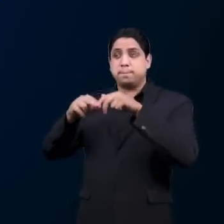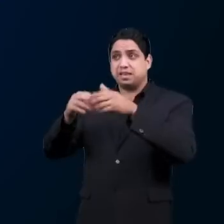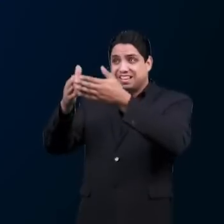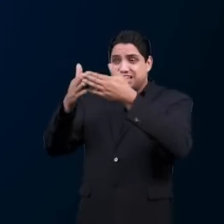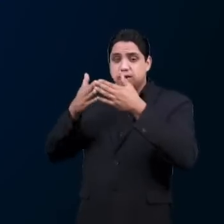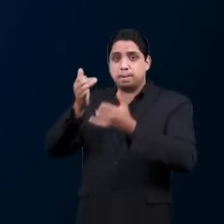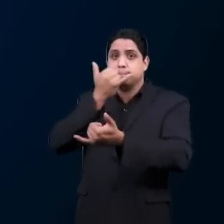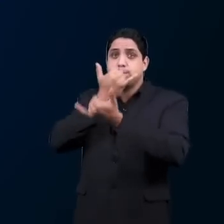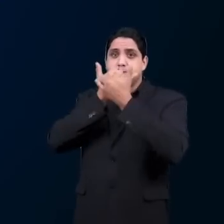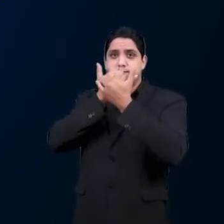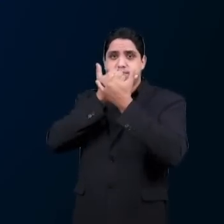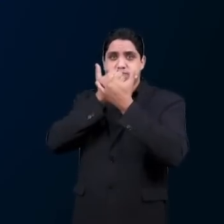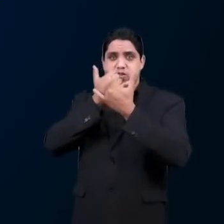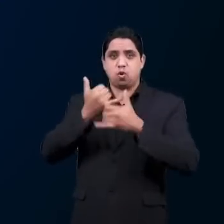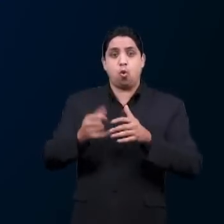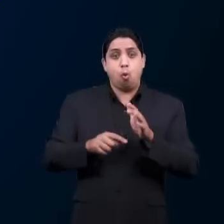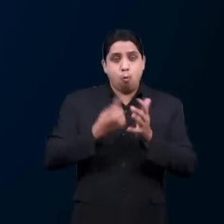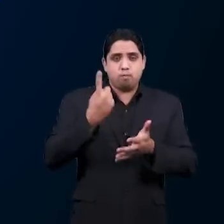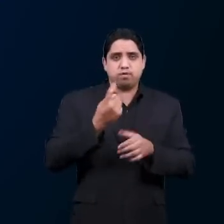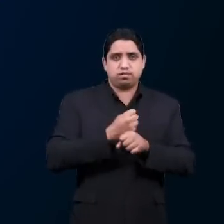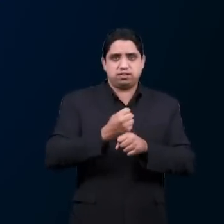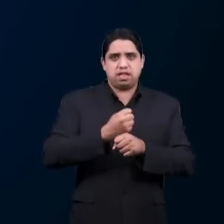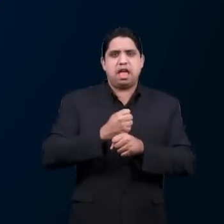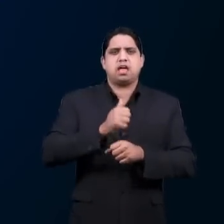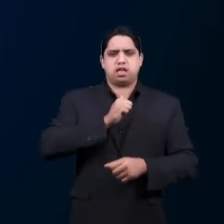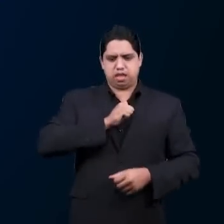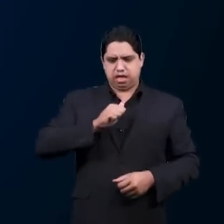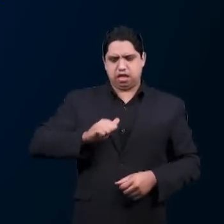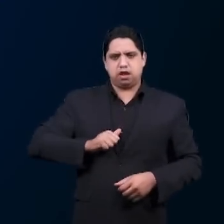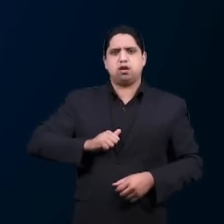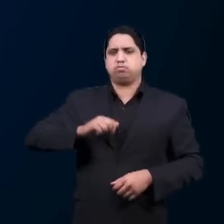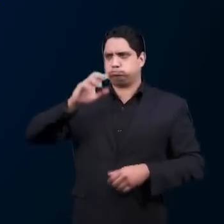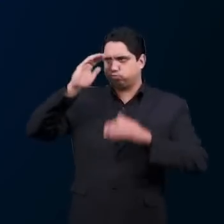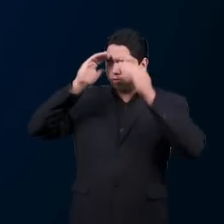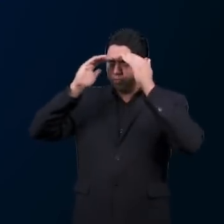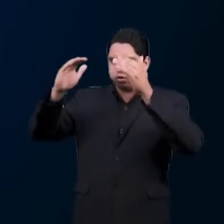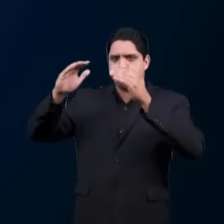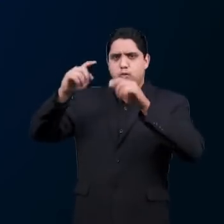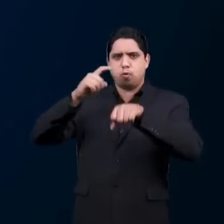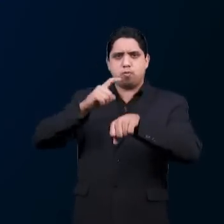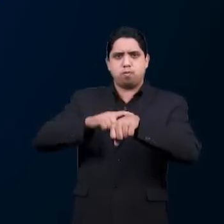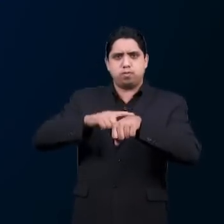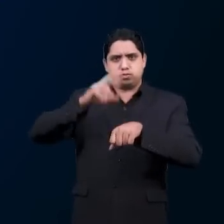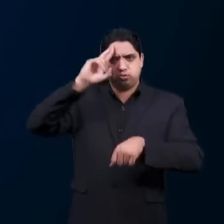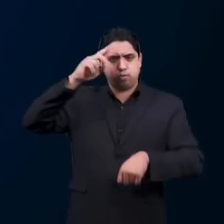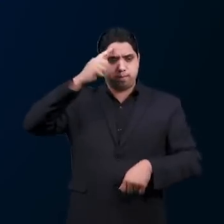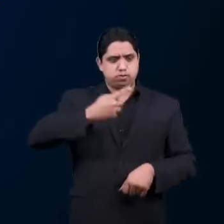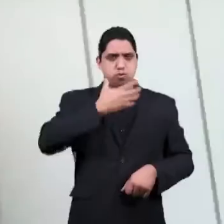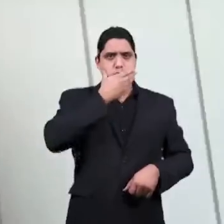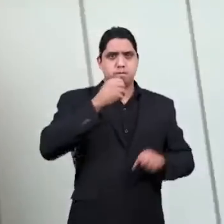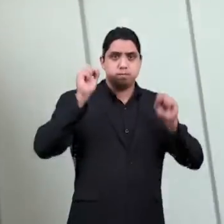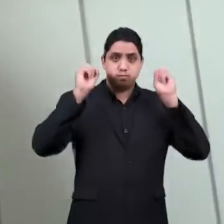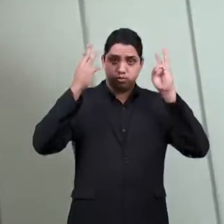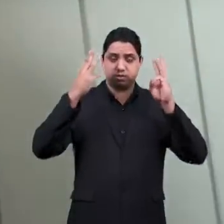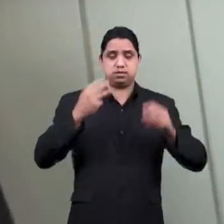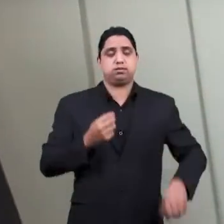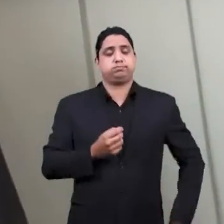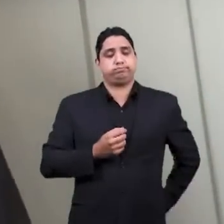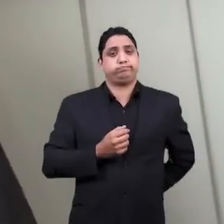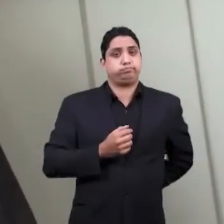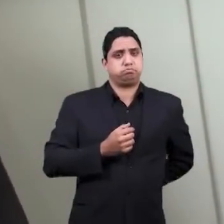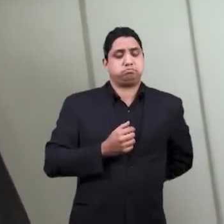uma vez no ano. E fez Arão como o Senhor ordenara a Moisés. Muito